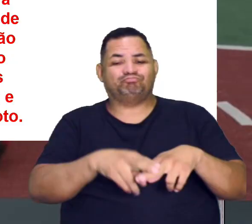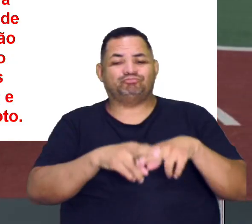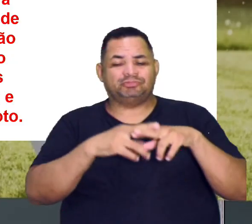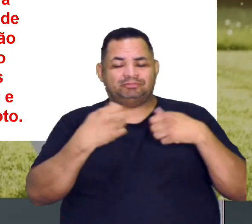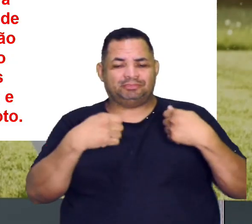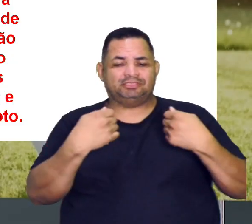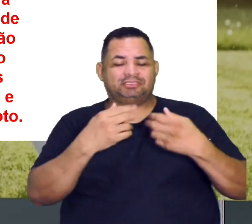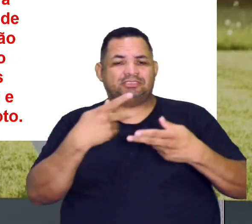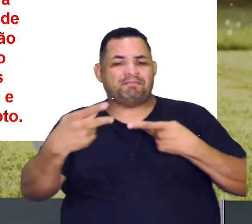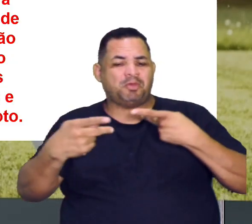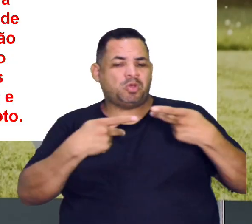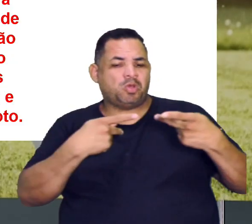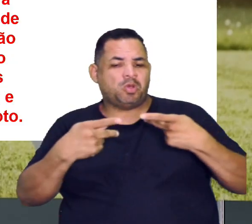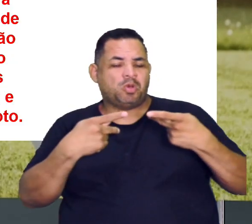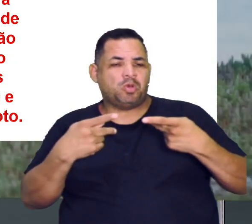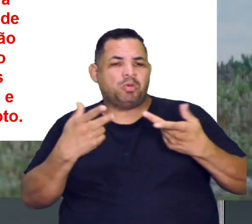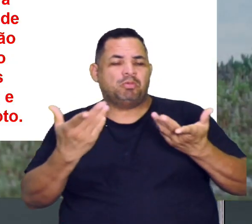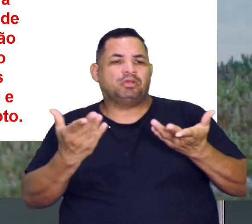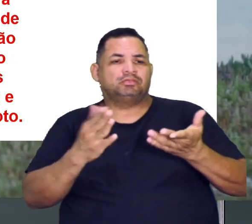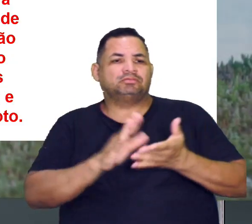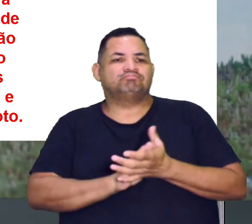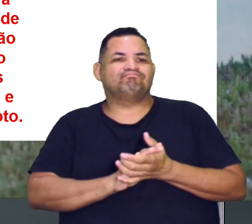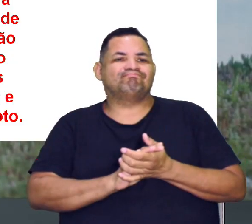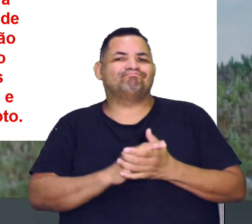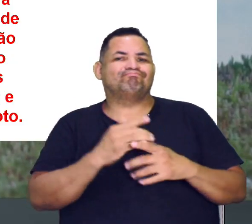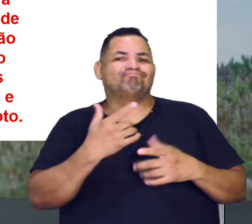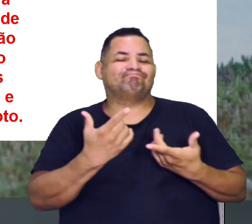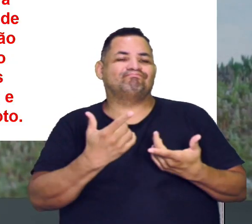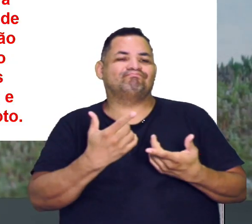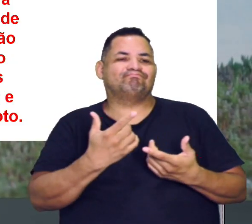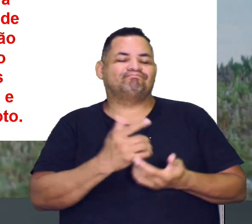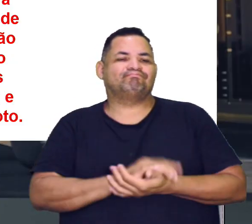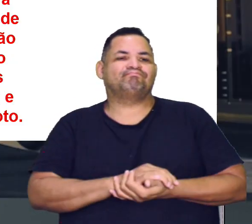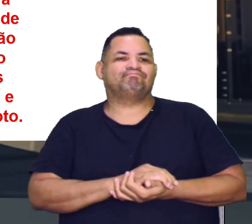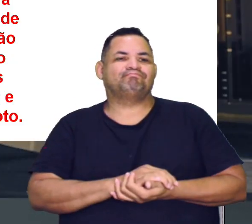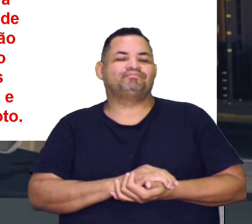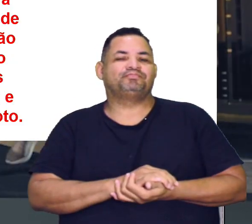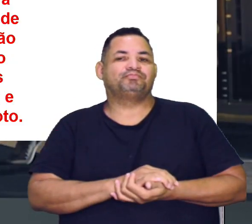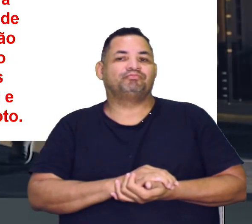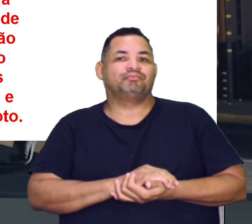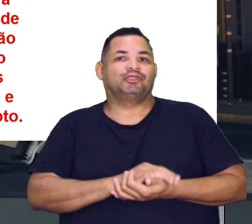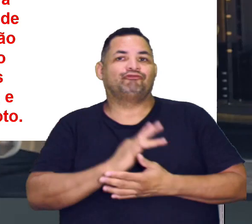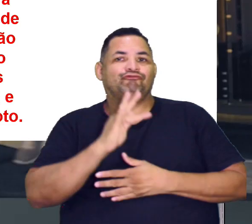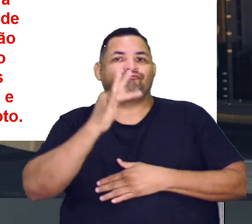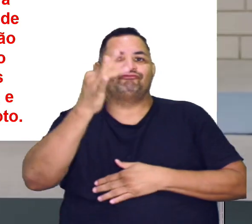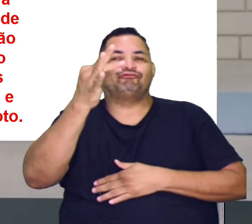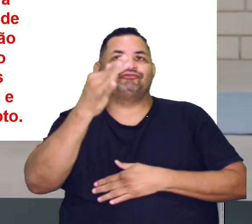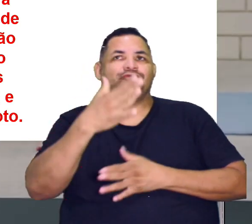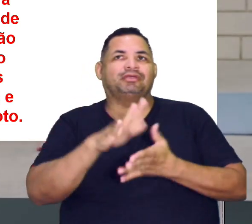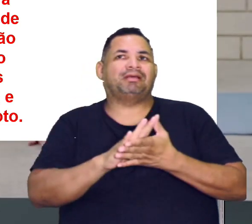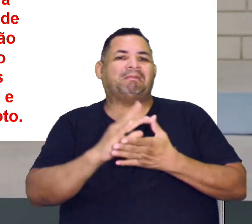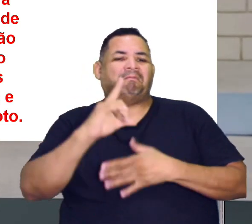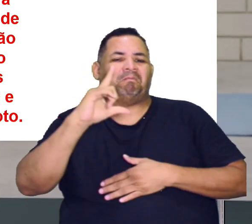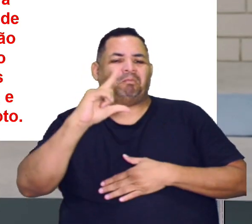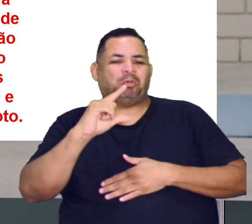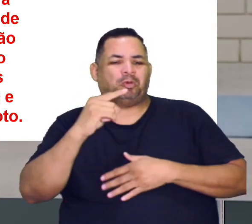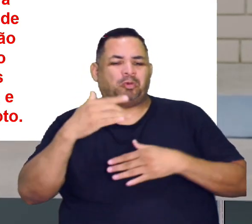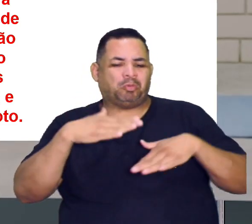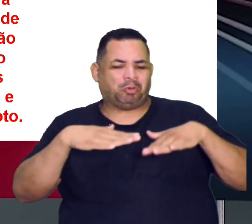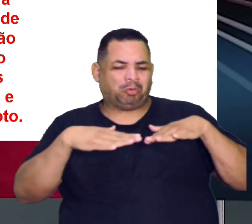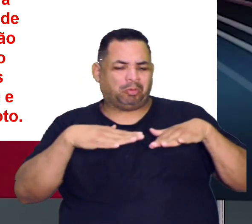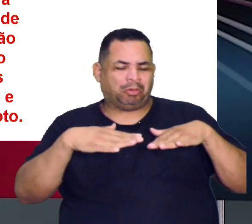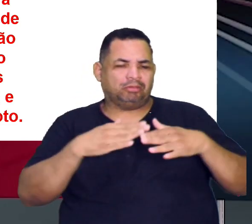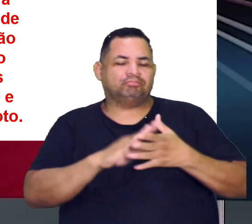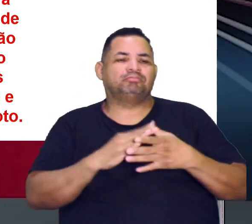esse olhar, é a tendência a gente se movimentar menos, tá? Com relação aos transportes que a gente acaba precisando aí de